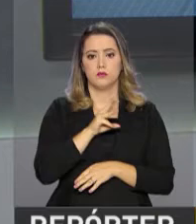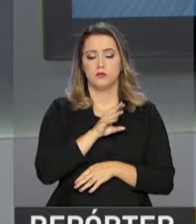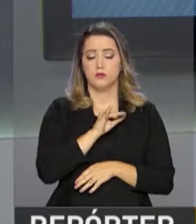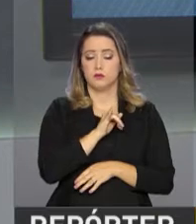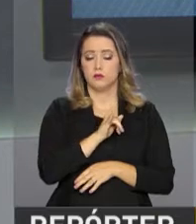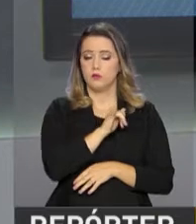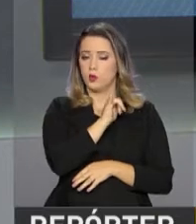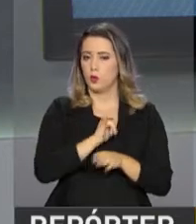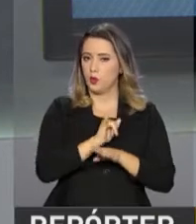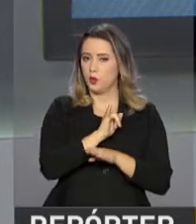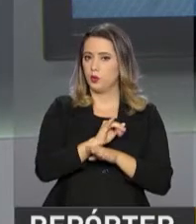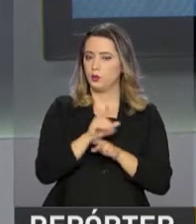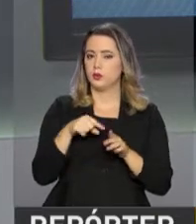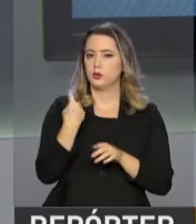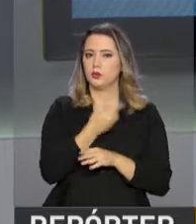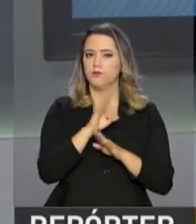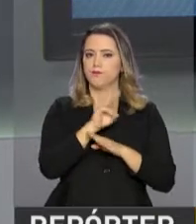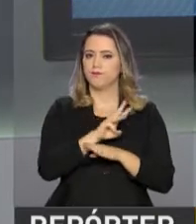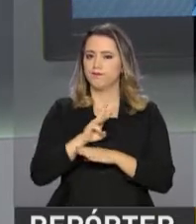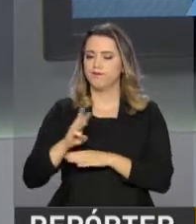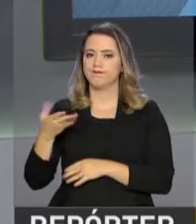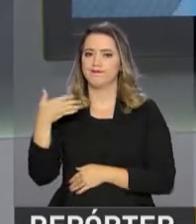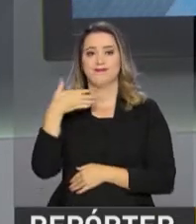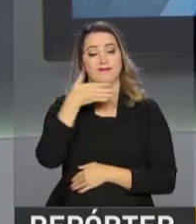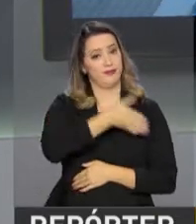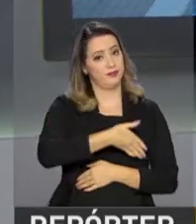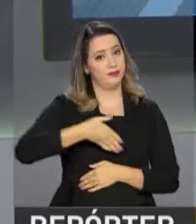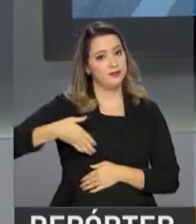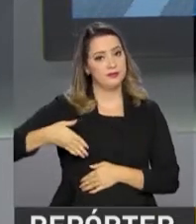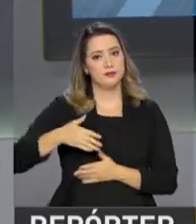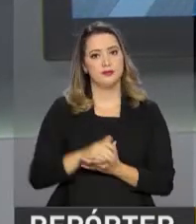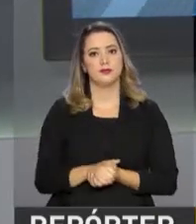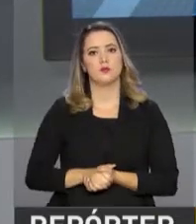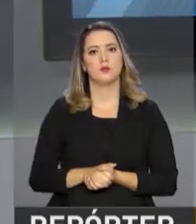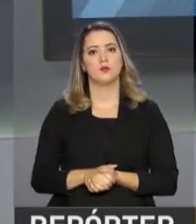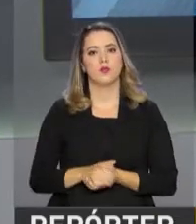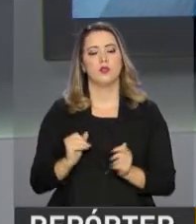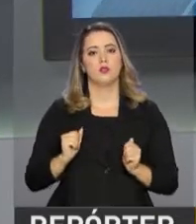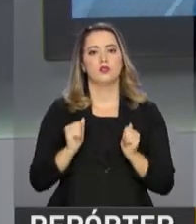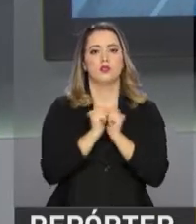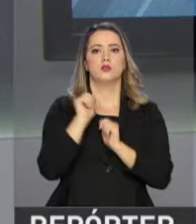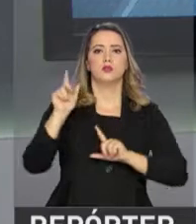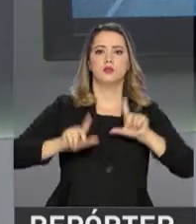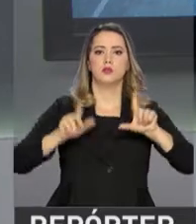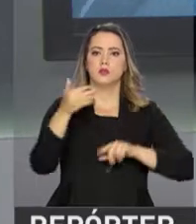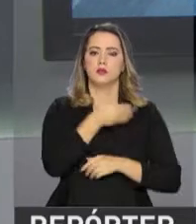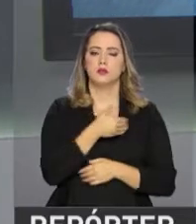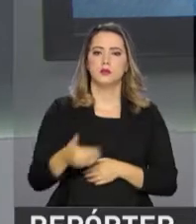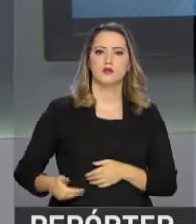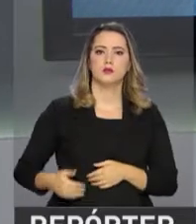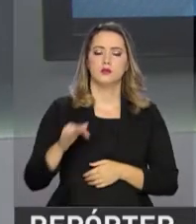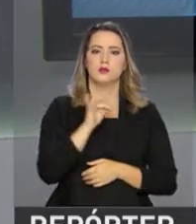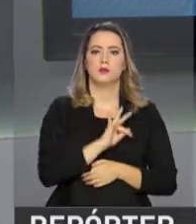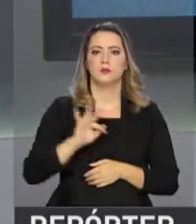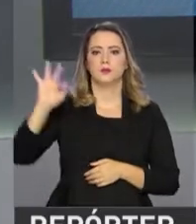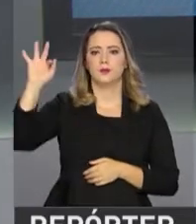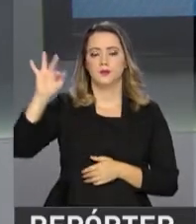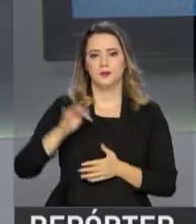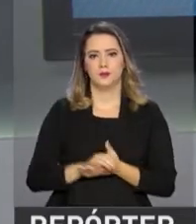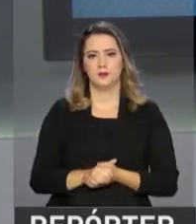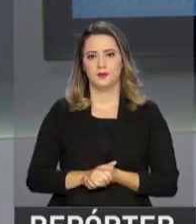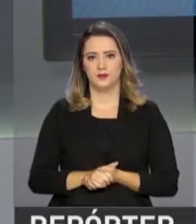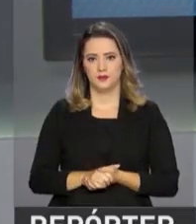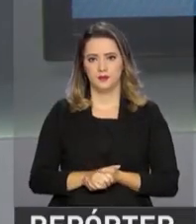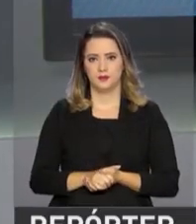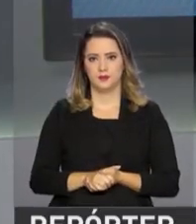no youtube e toda nossa programação também está na página da nbr na internet continue aqui com a gente gente ele br a tv